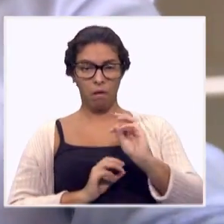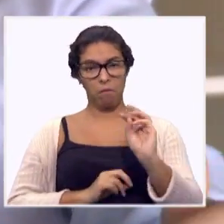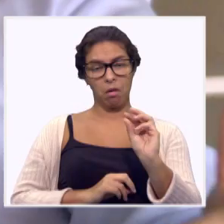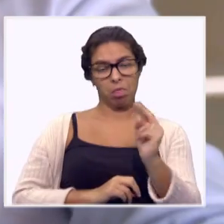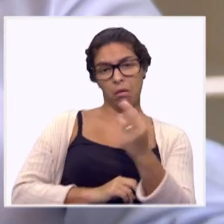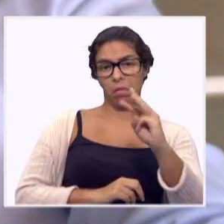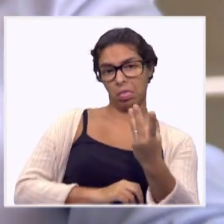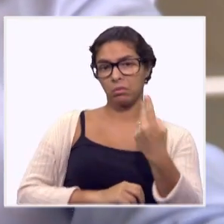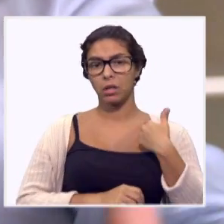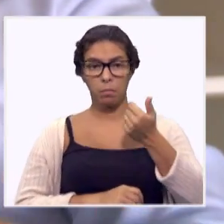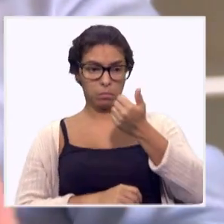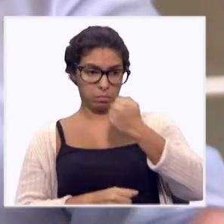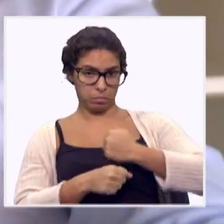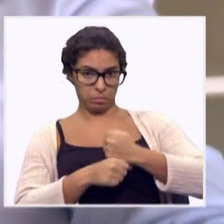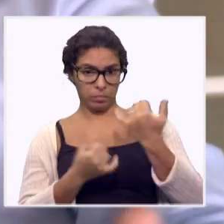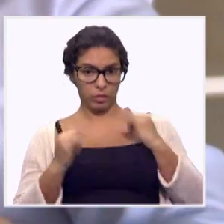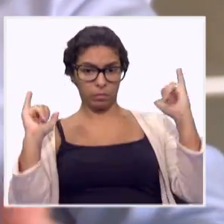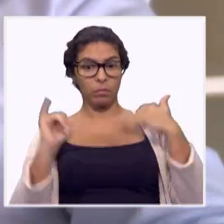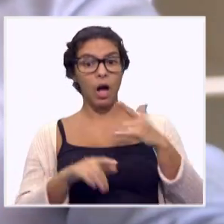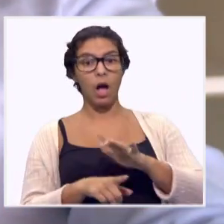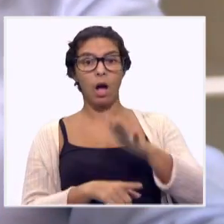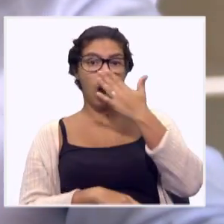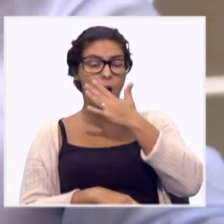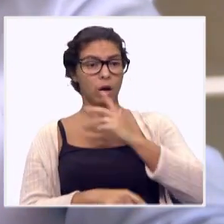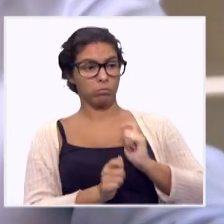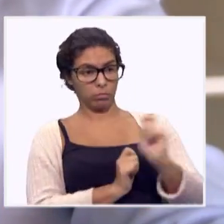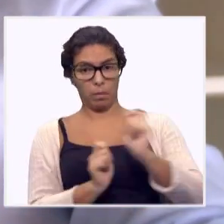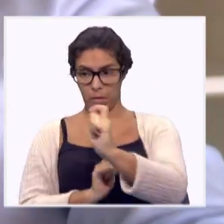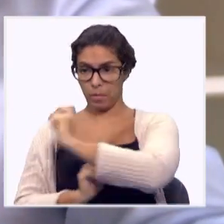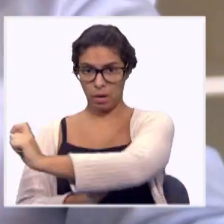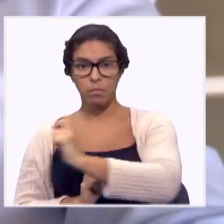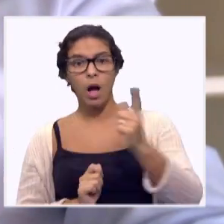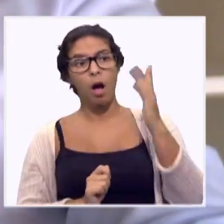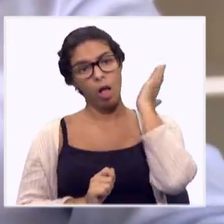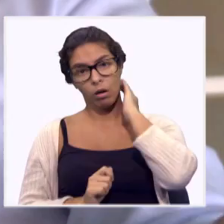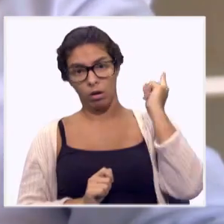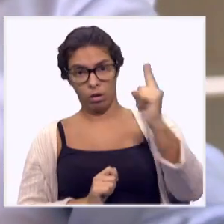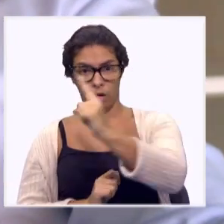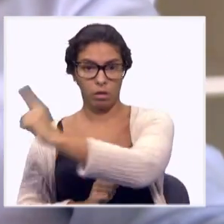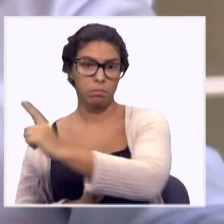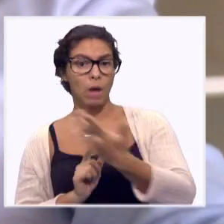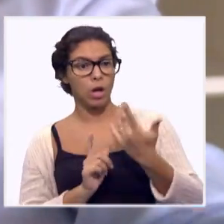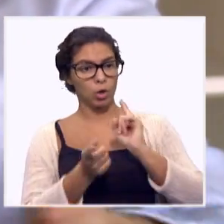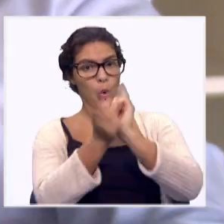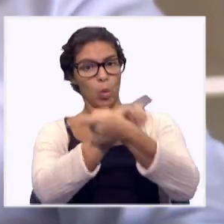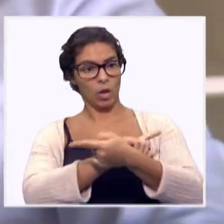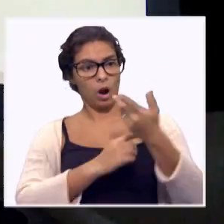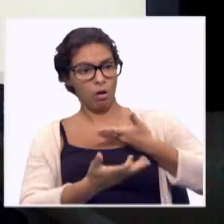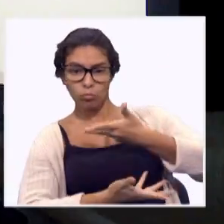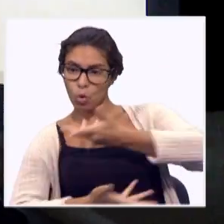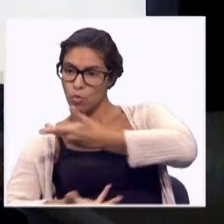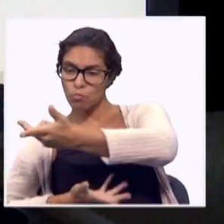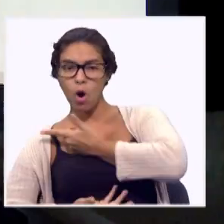freelancers, tenho que ter a perfeita noção de que essas pessoas não estão sob minha autoridade formal, a nível de trabalho, mas, no fundo, vão corresponder àquilo que espero